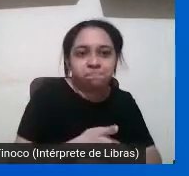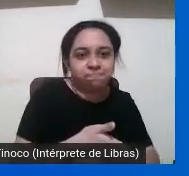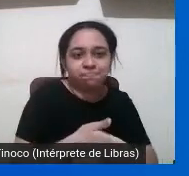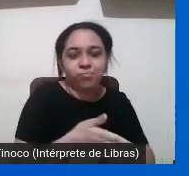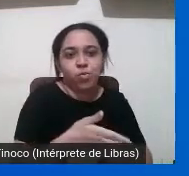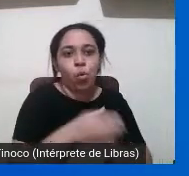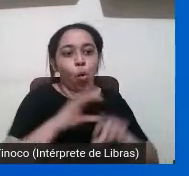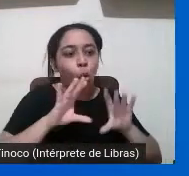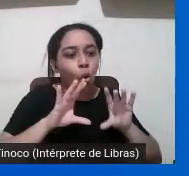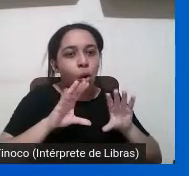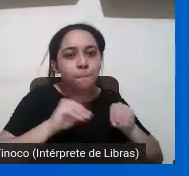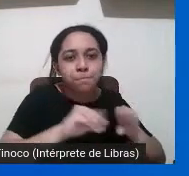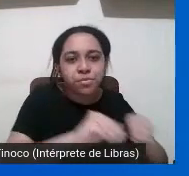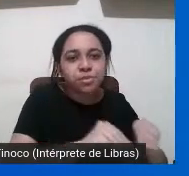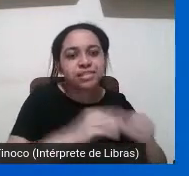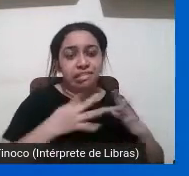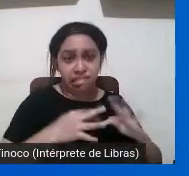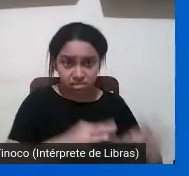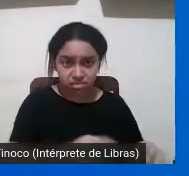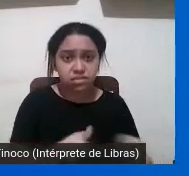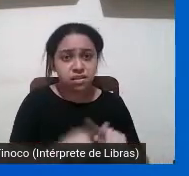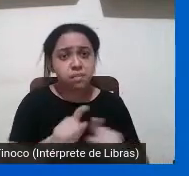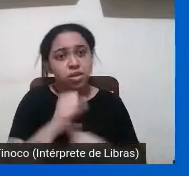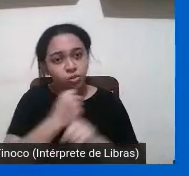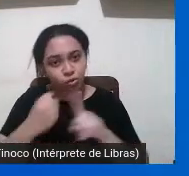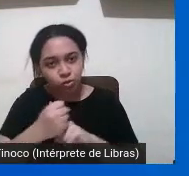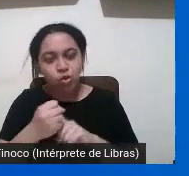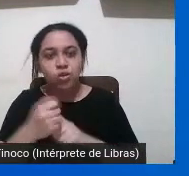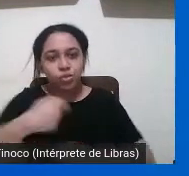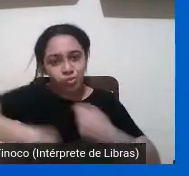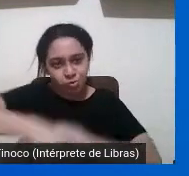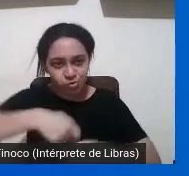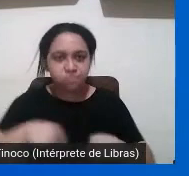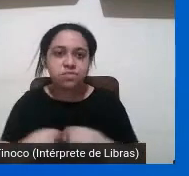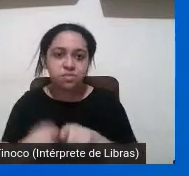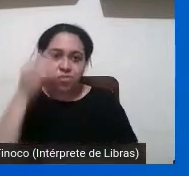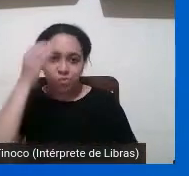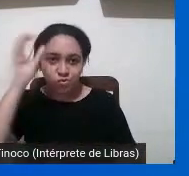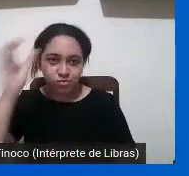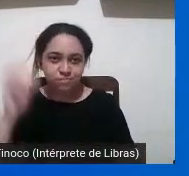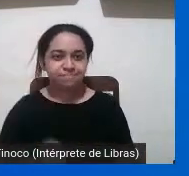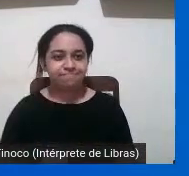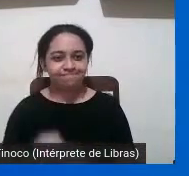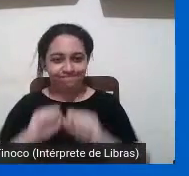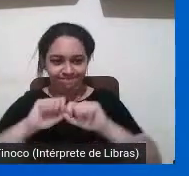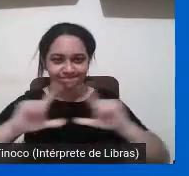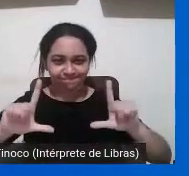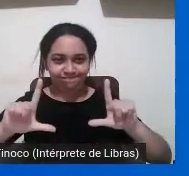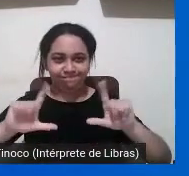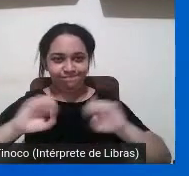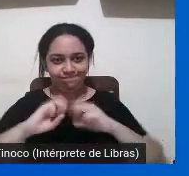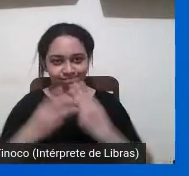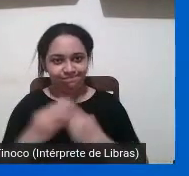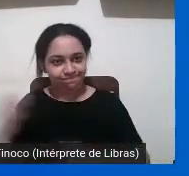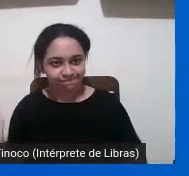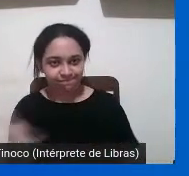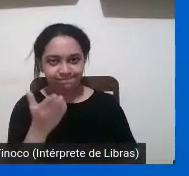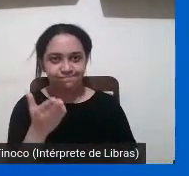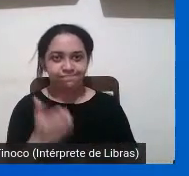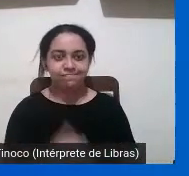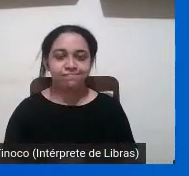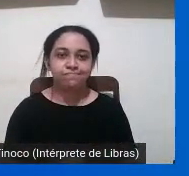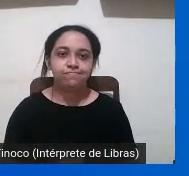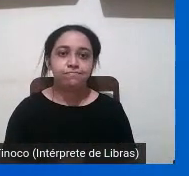socioeconômicas culturais e educacionais próximo slide por gentileza então